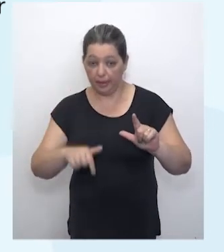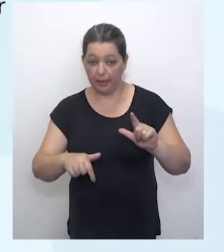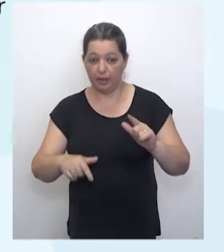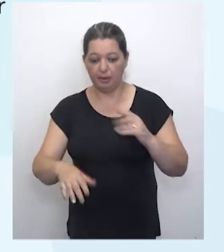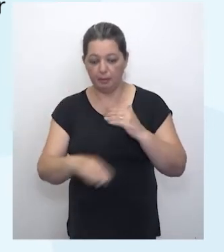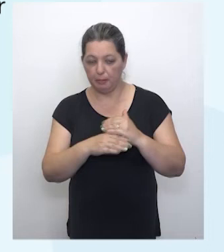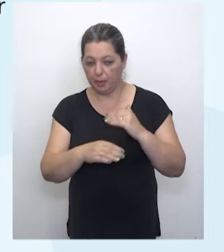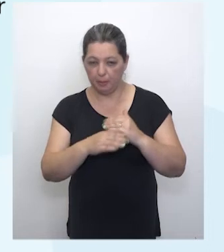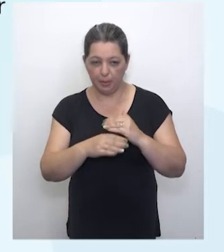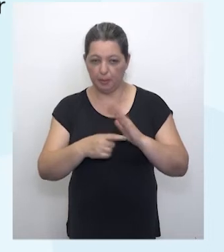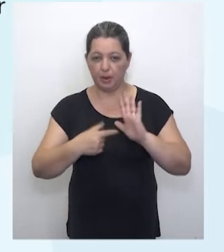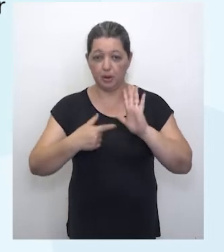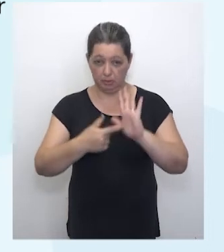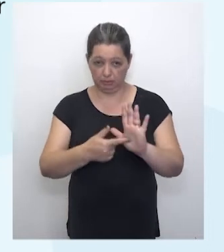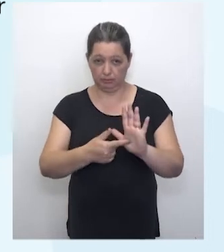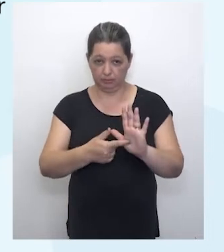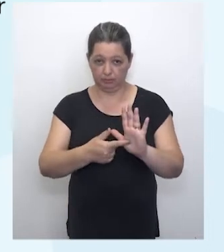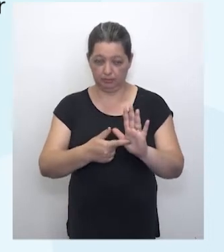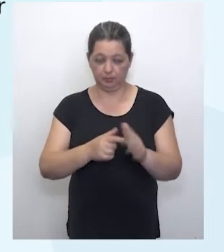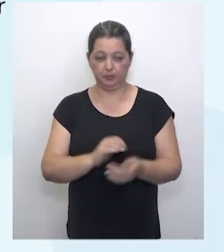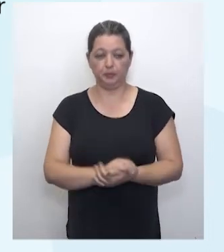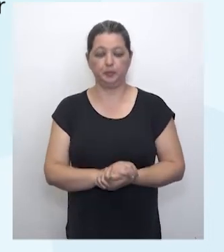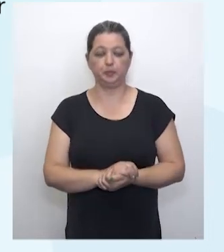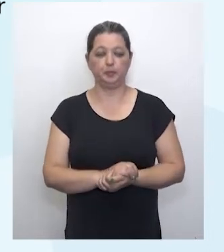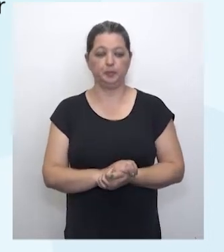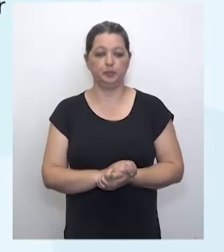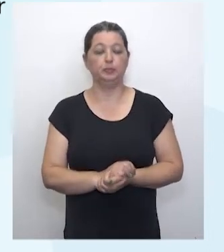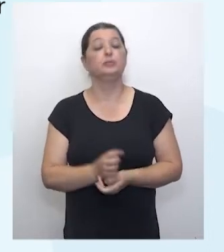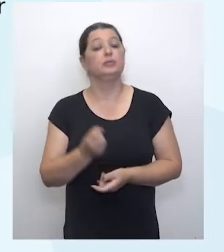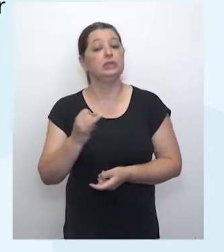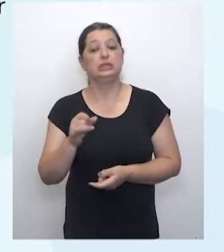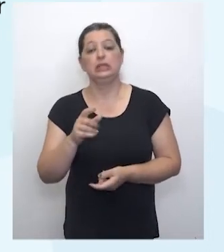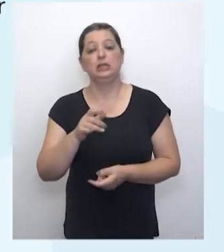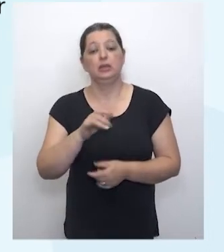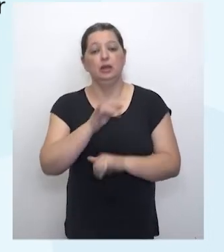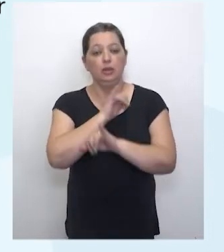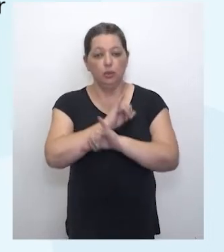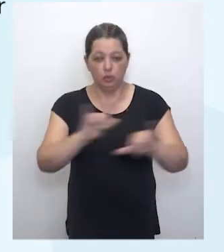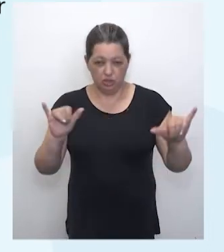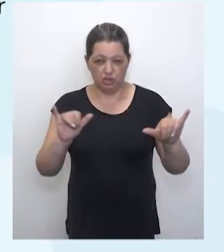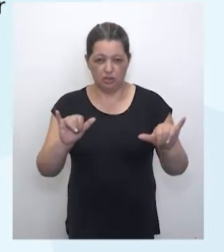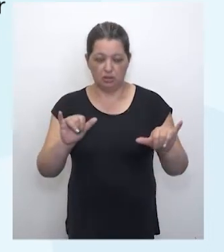dados apresentados. Então, se uma notícia quer